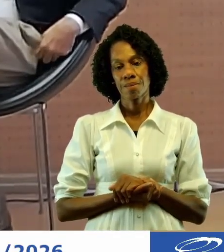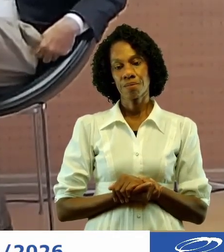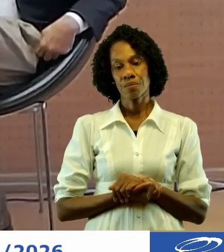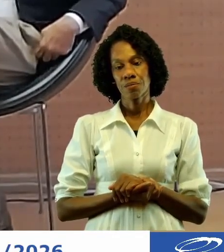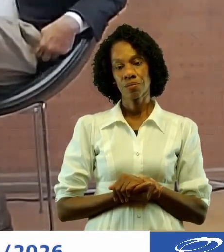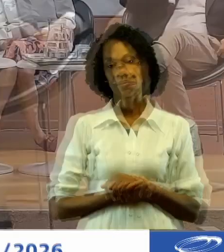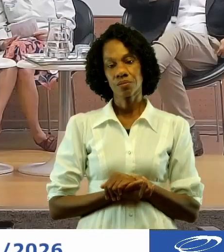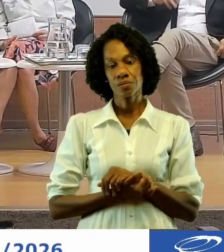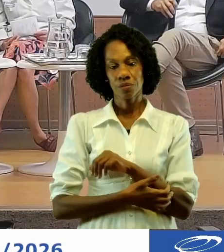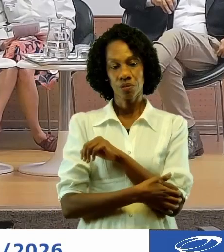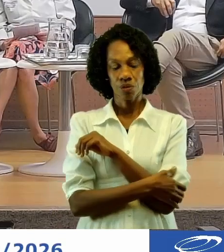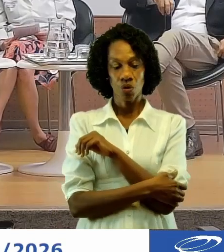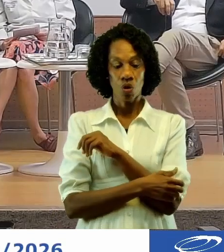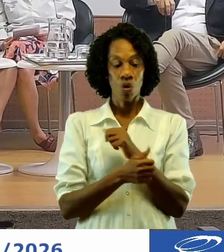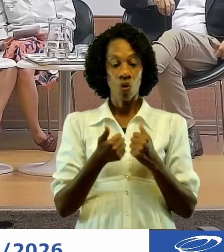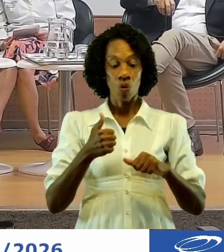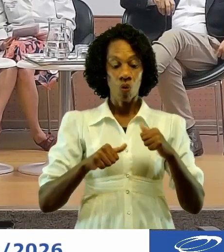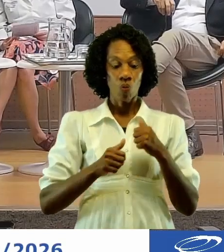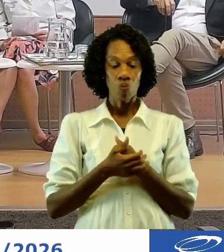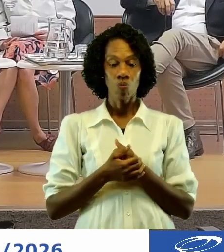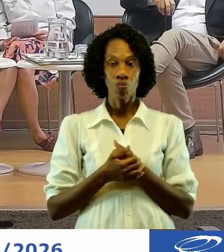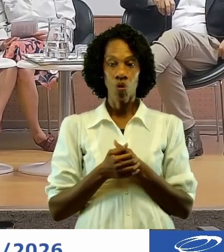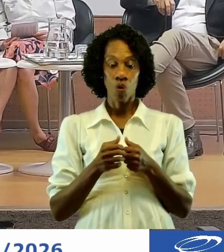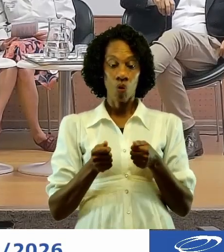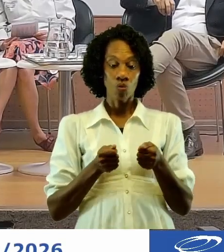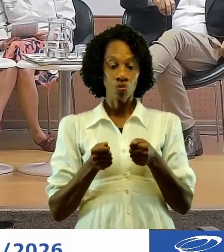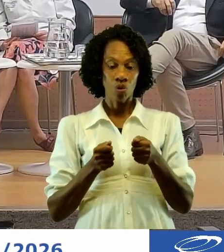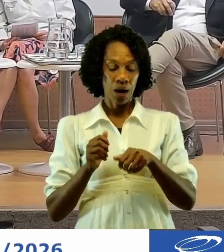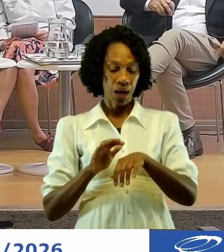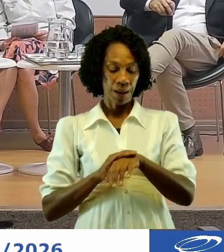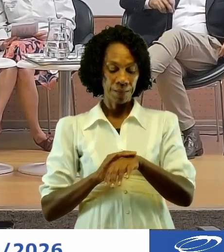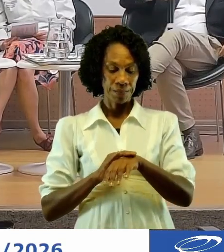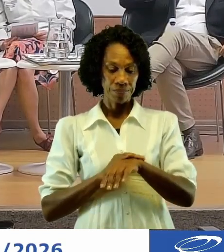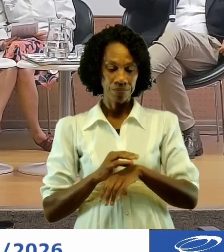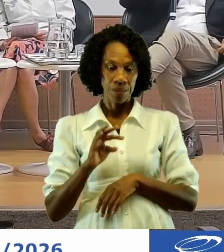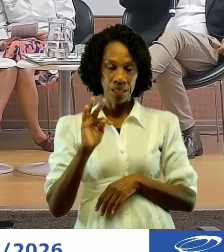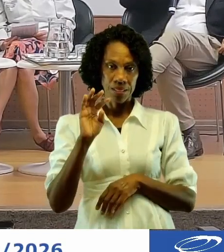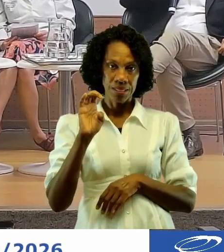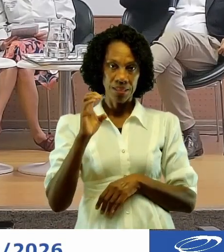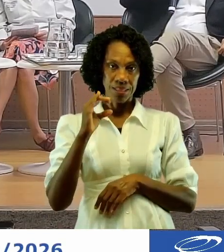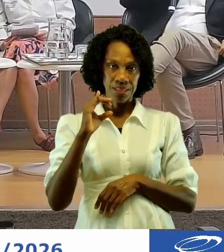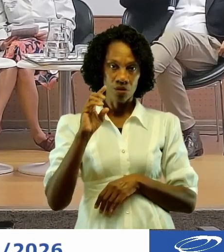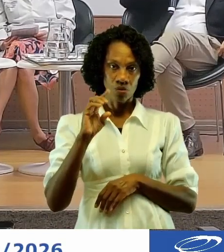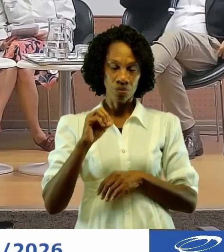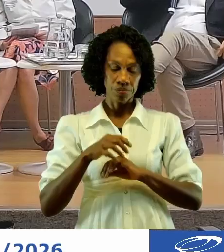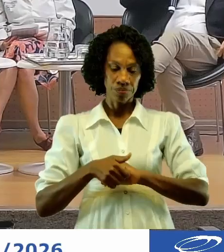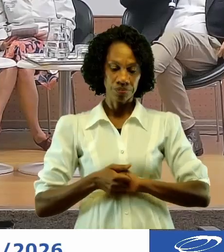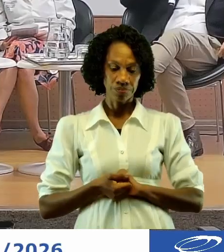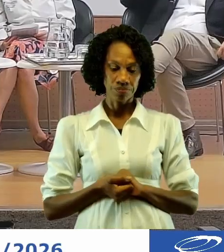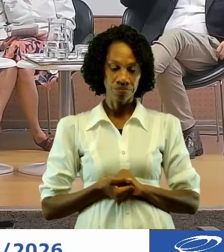com cultura de tecido. With tissue culture, and he identifies the deep,